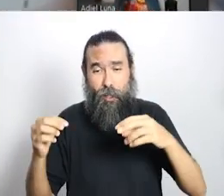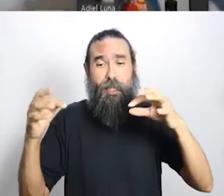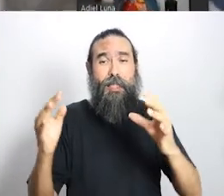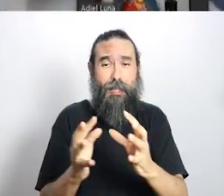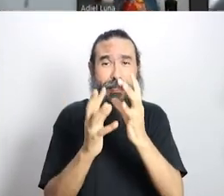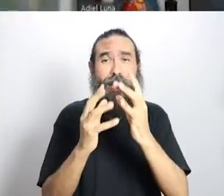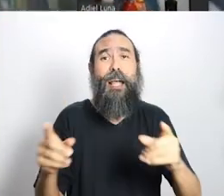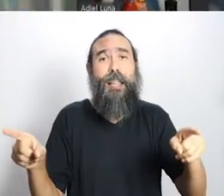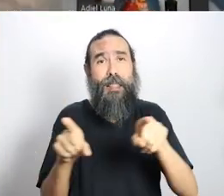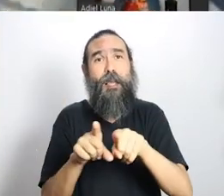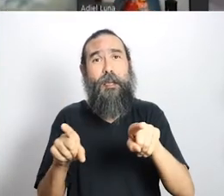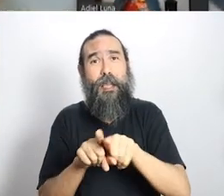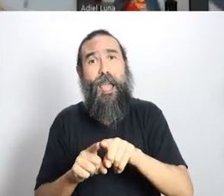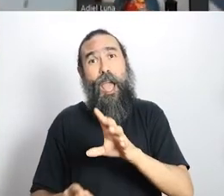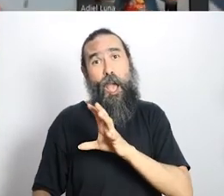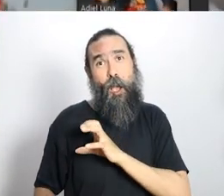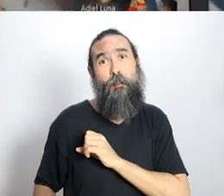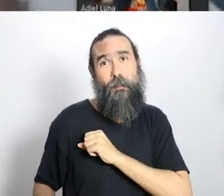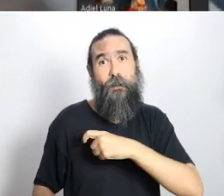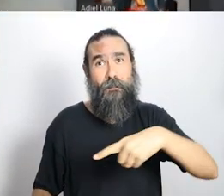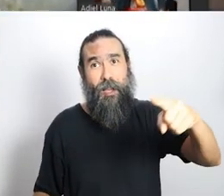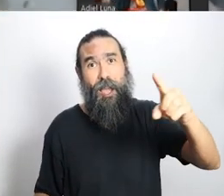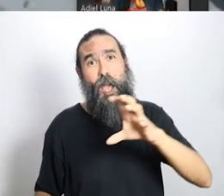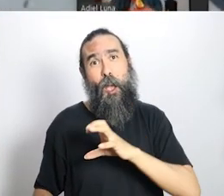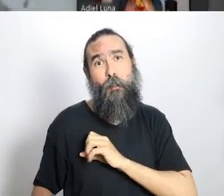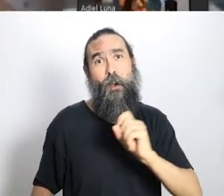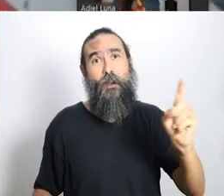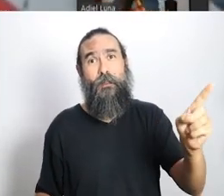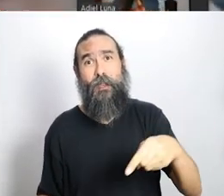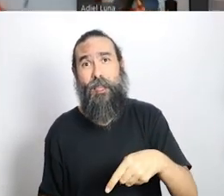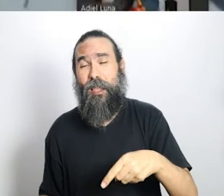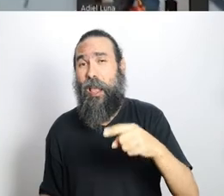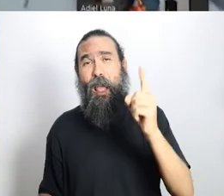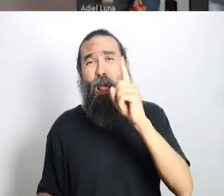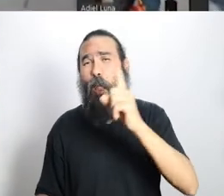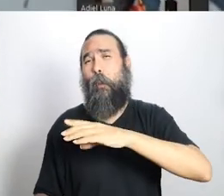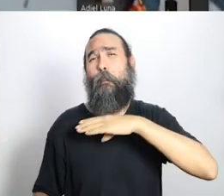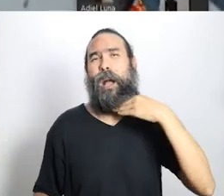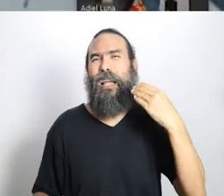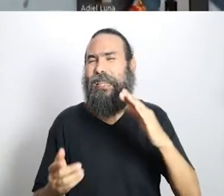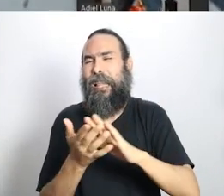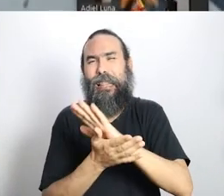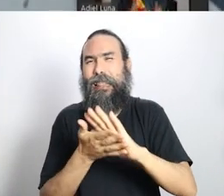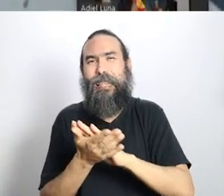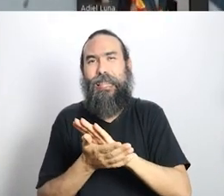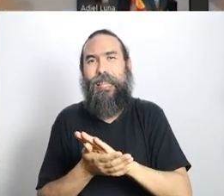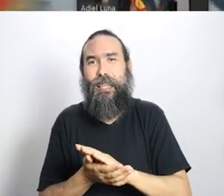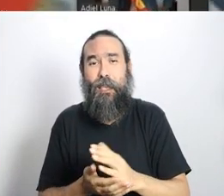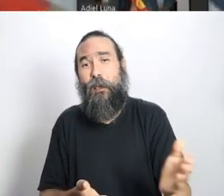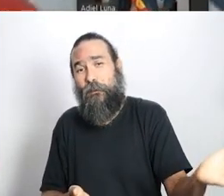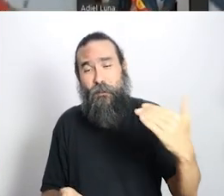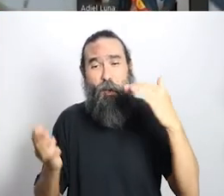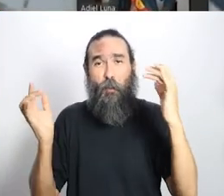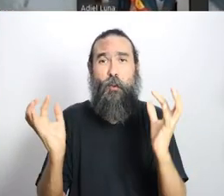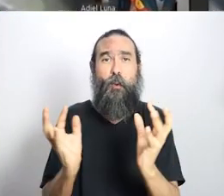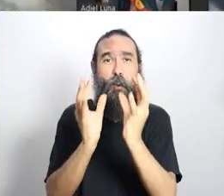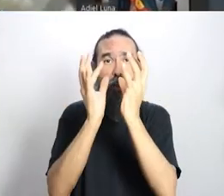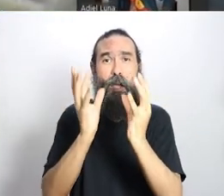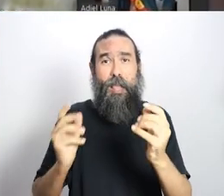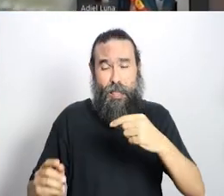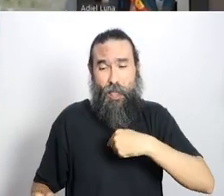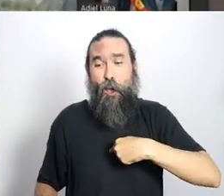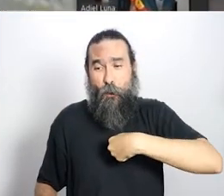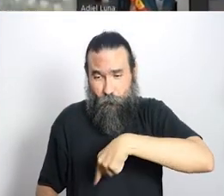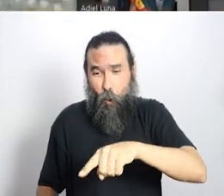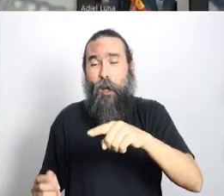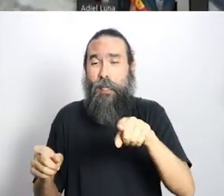dançar também. Amor vai, amor vem, amor não mata ninguém. Faz a roda cirandeiro